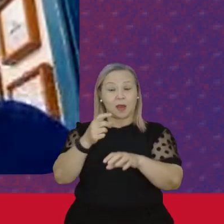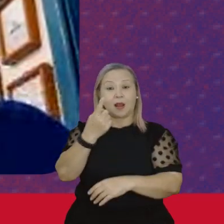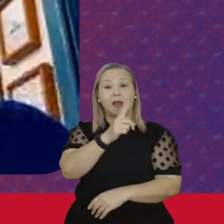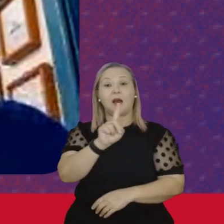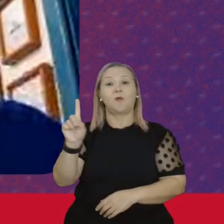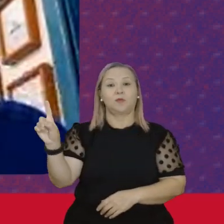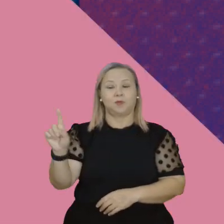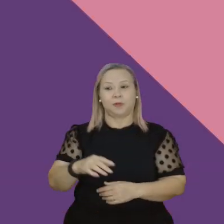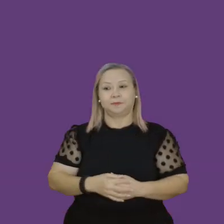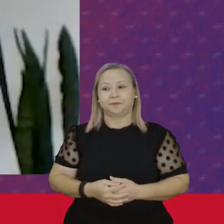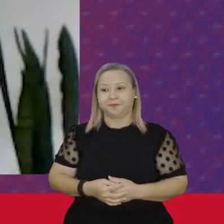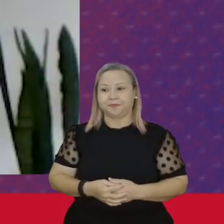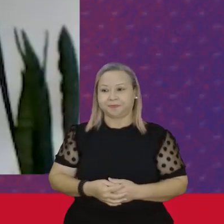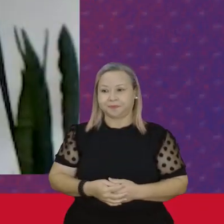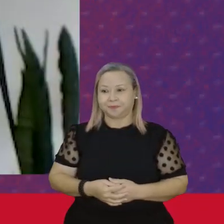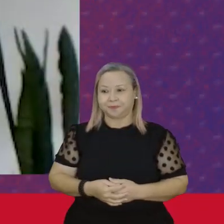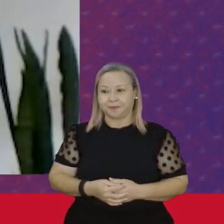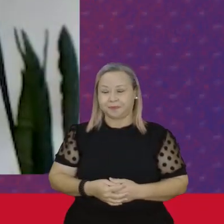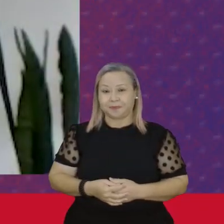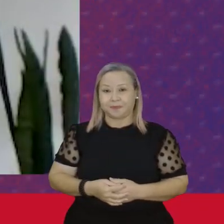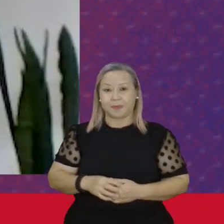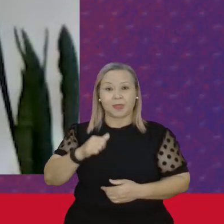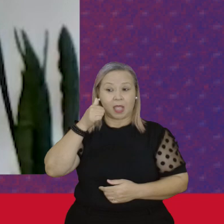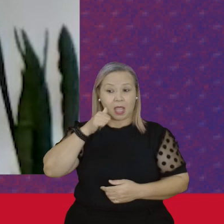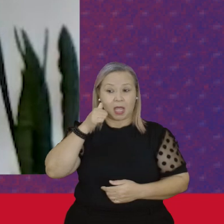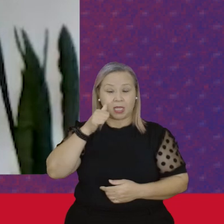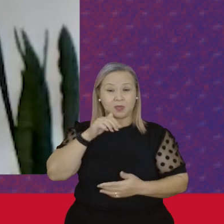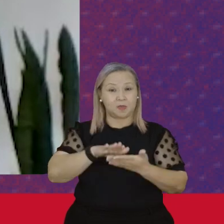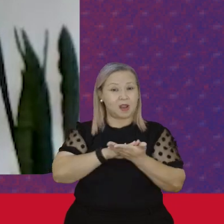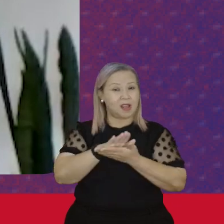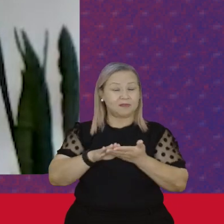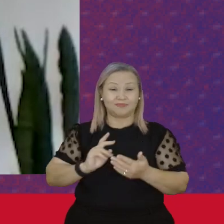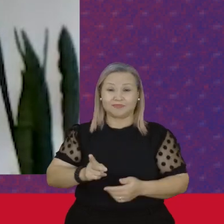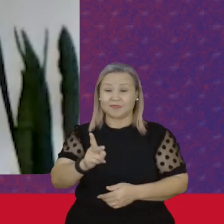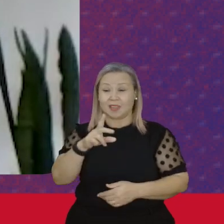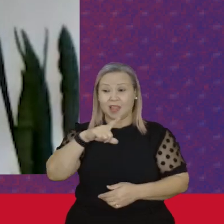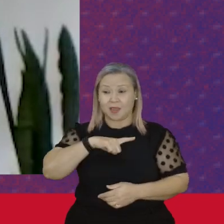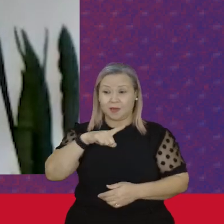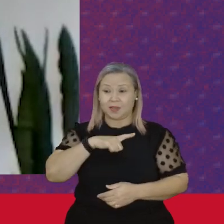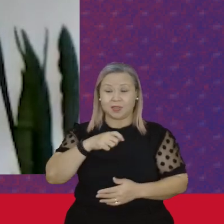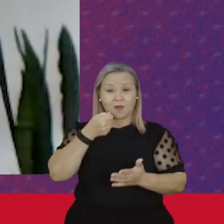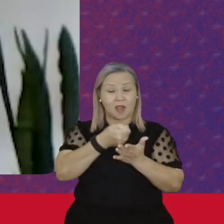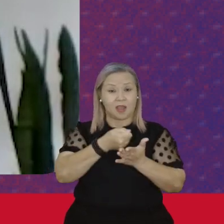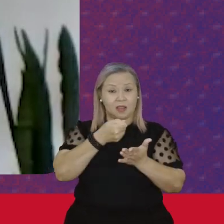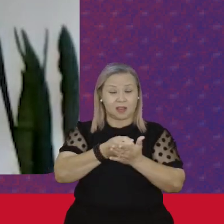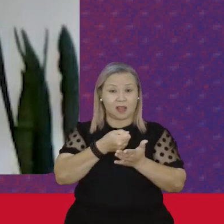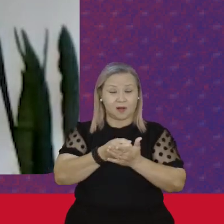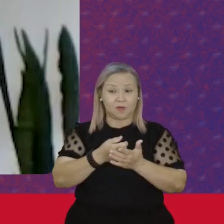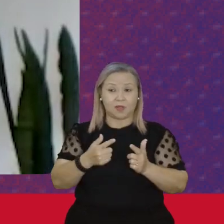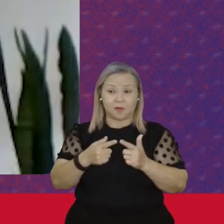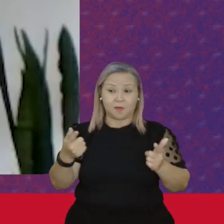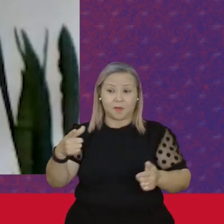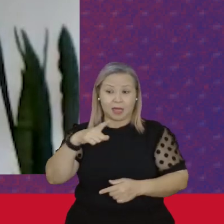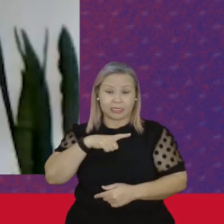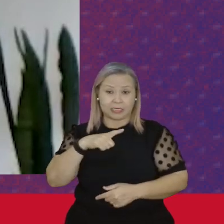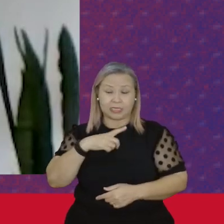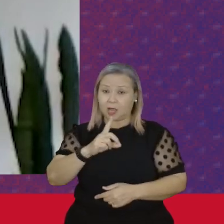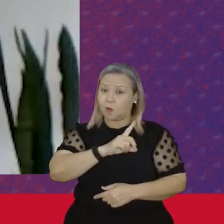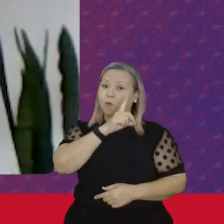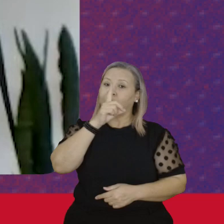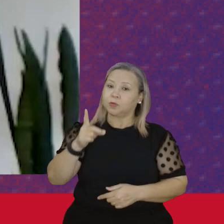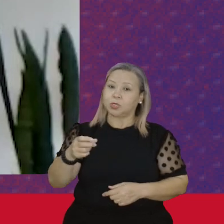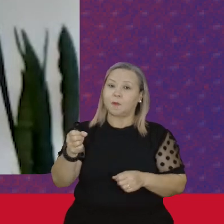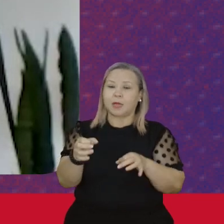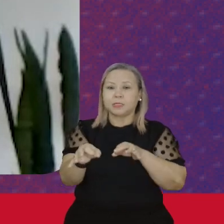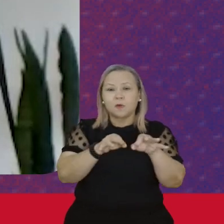aula. As mulheres nem sempre estiveram na luta, mas a gente tem uma data para essa